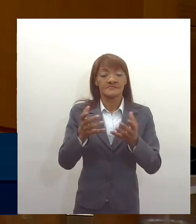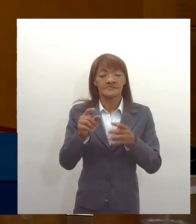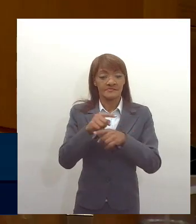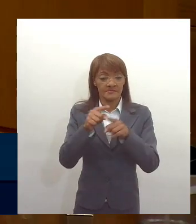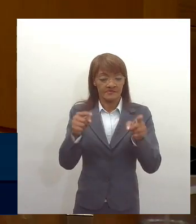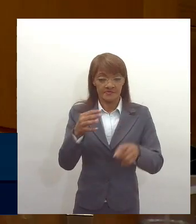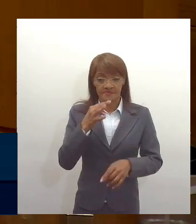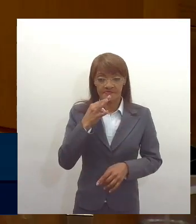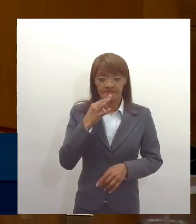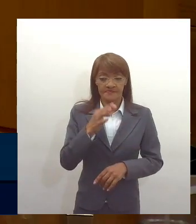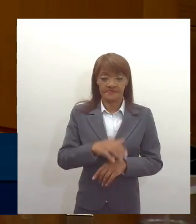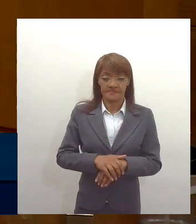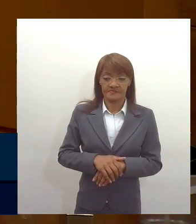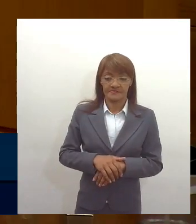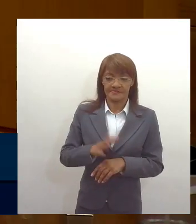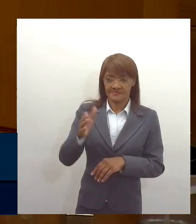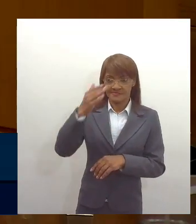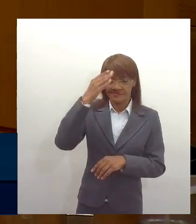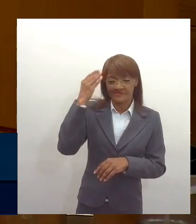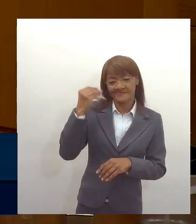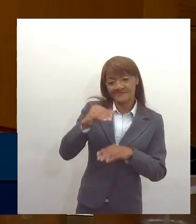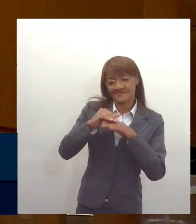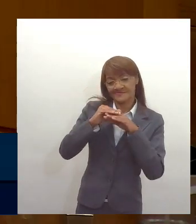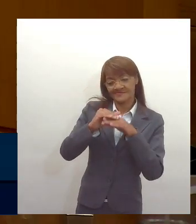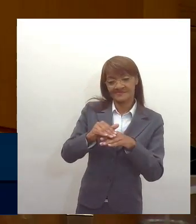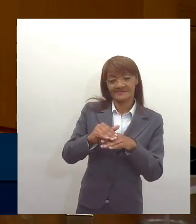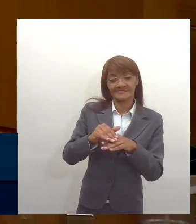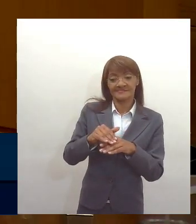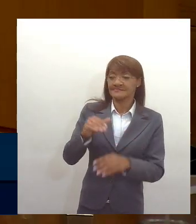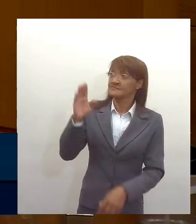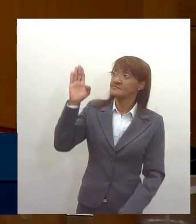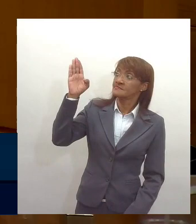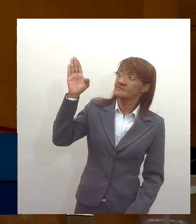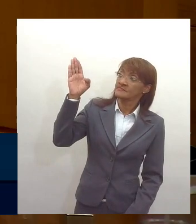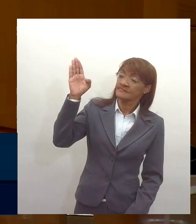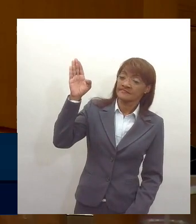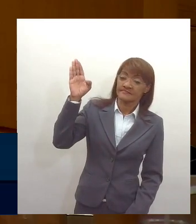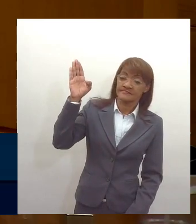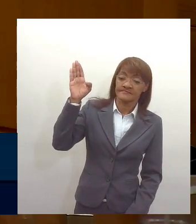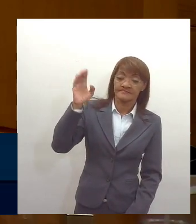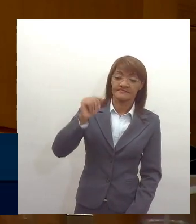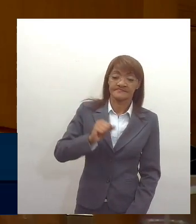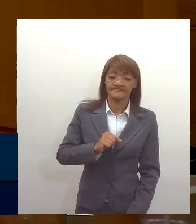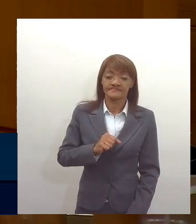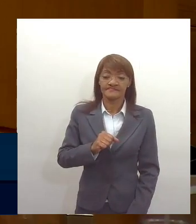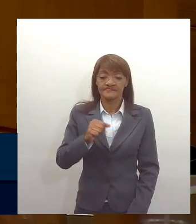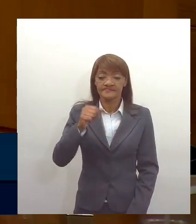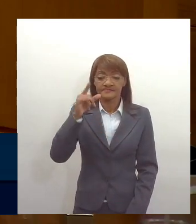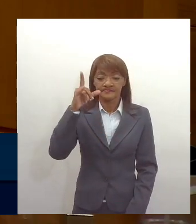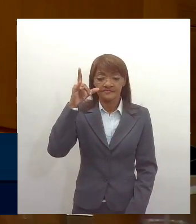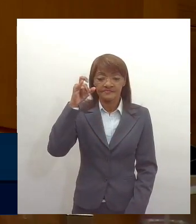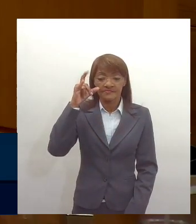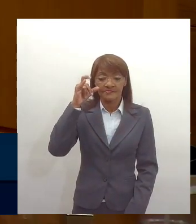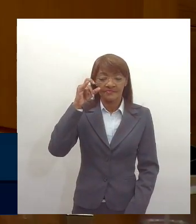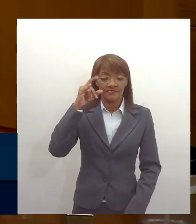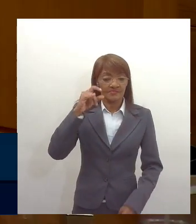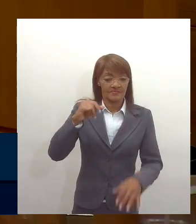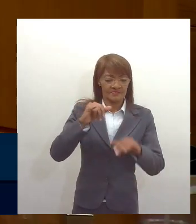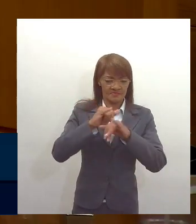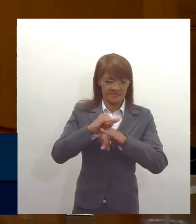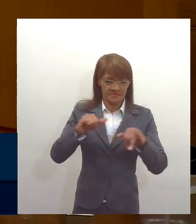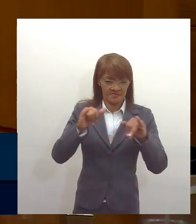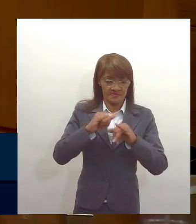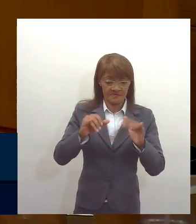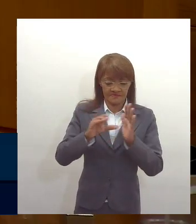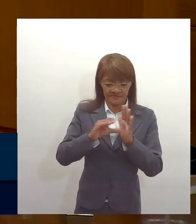que o Instagram, a gente vai divulgar, que é o Instagram lá da comunidade. Eu comprei essa bolsa